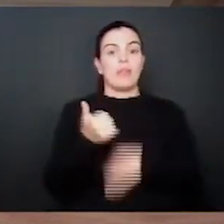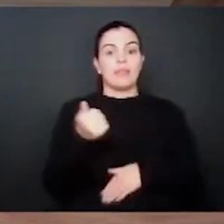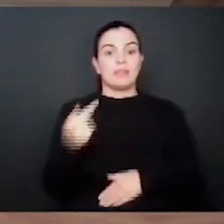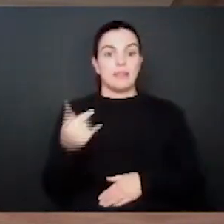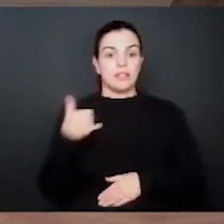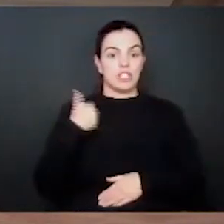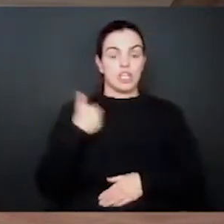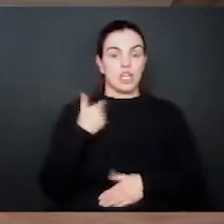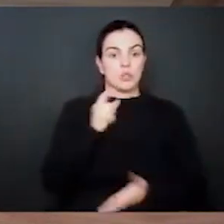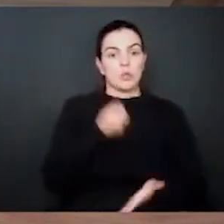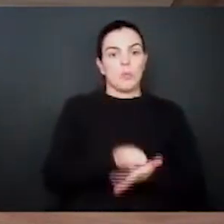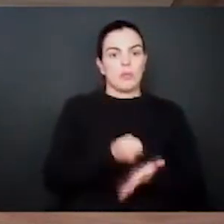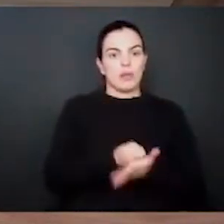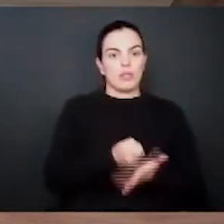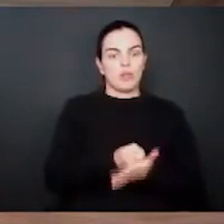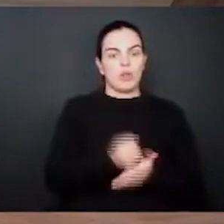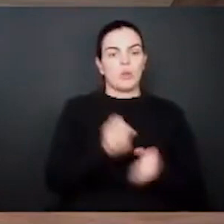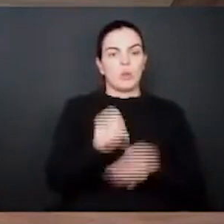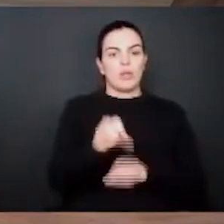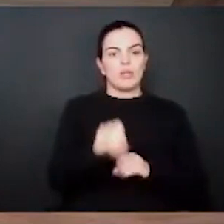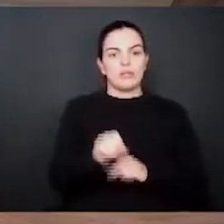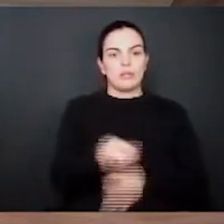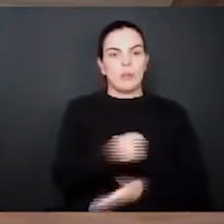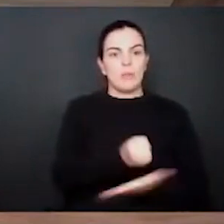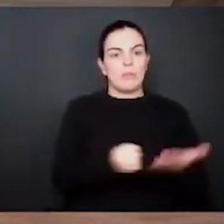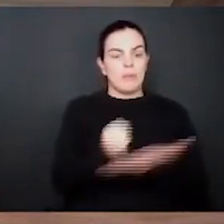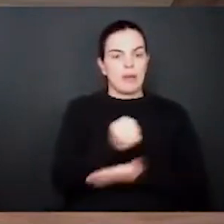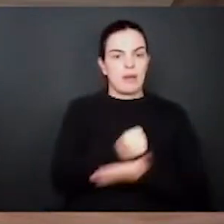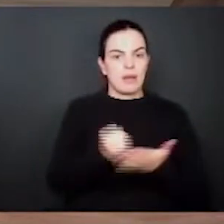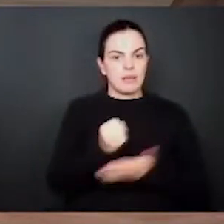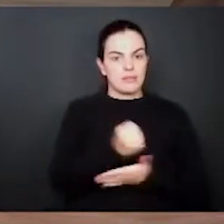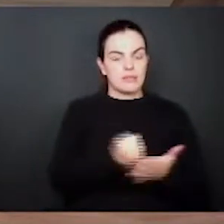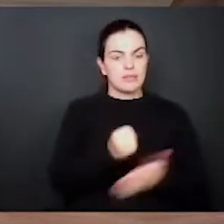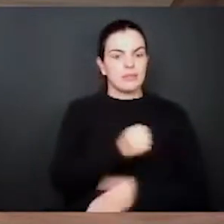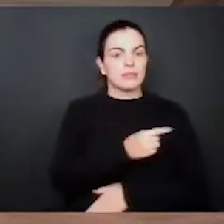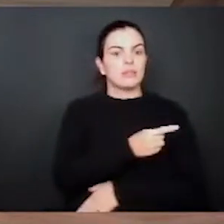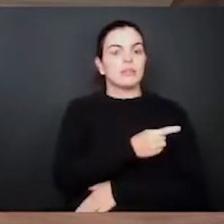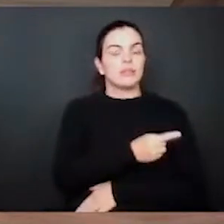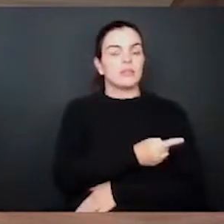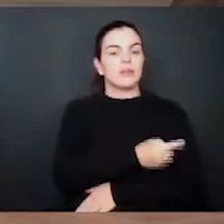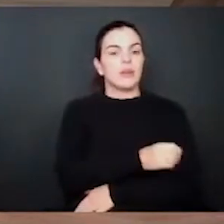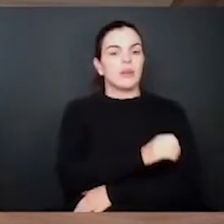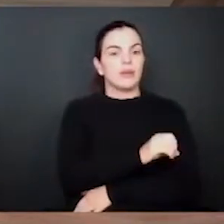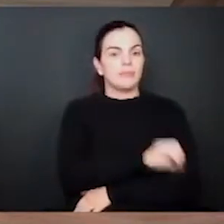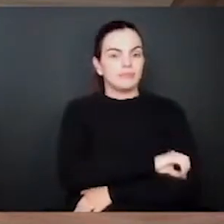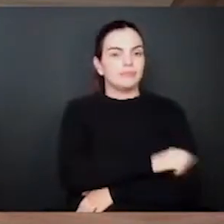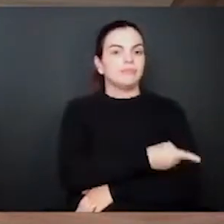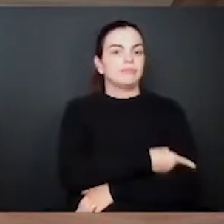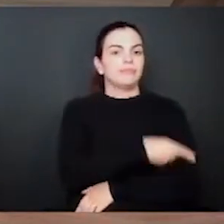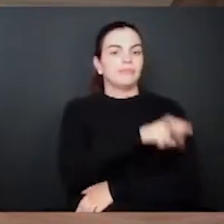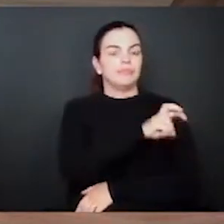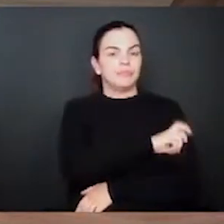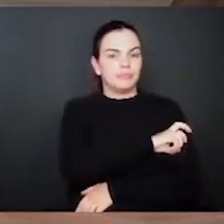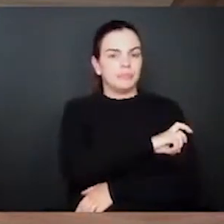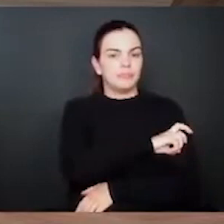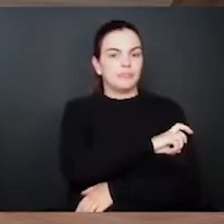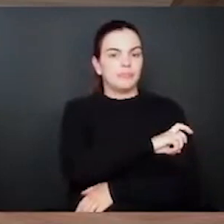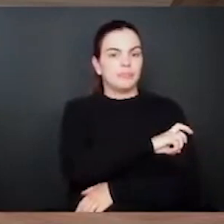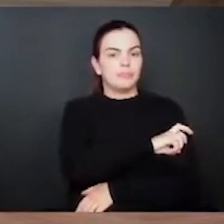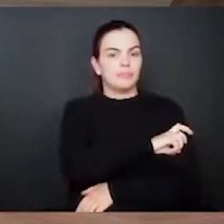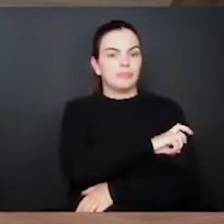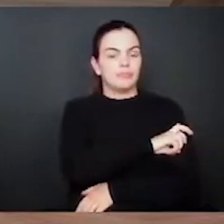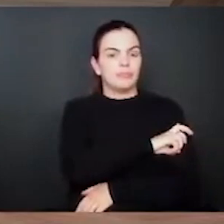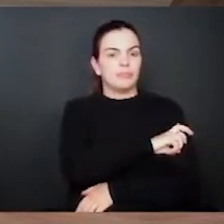Educação básica, parte da educação fundamental, incluindo do ensino